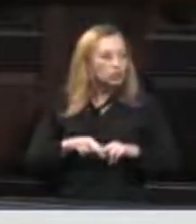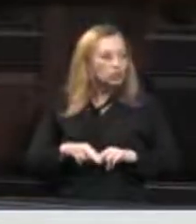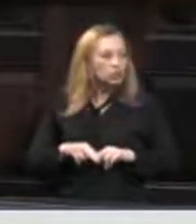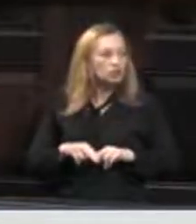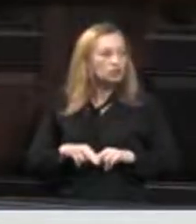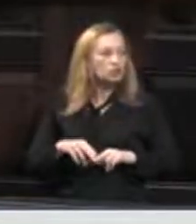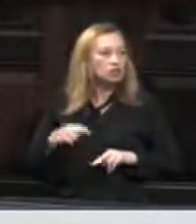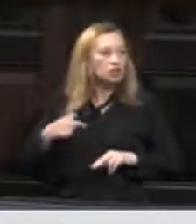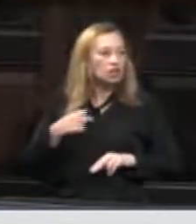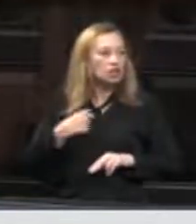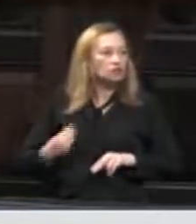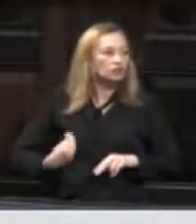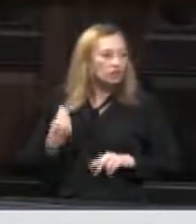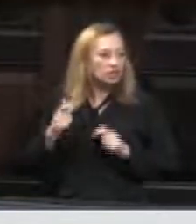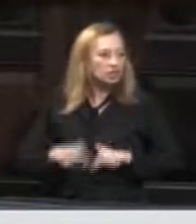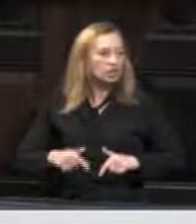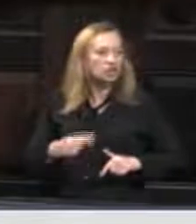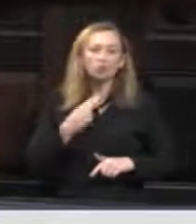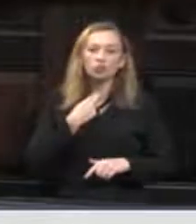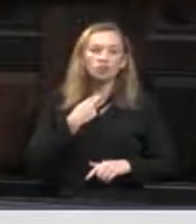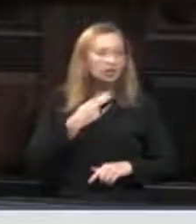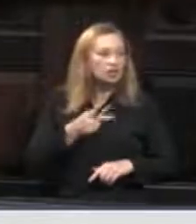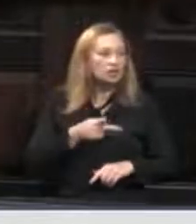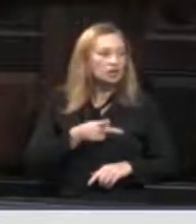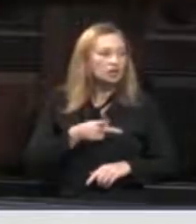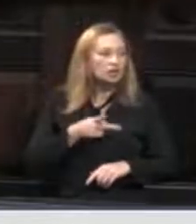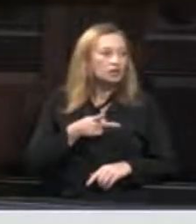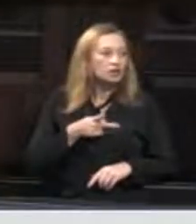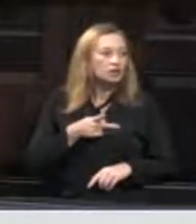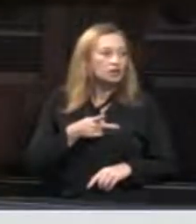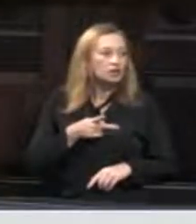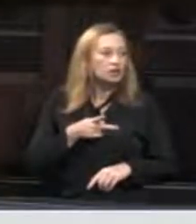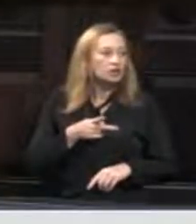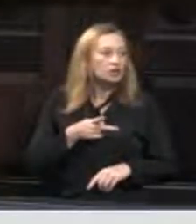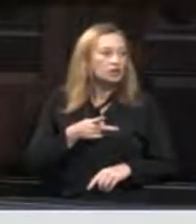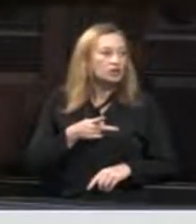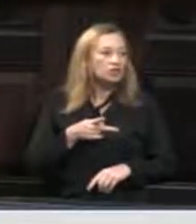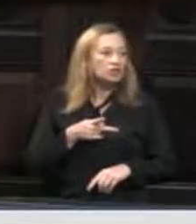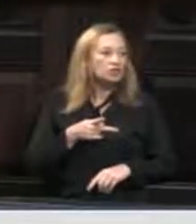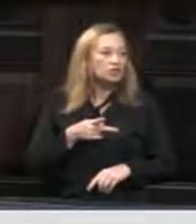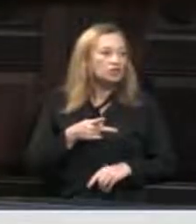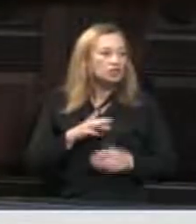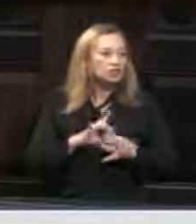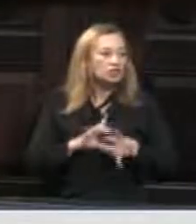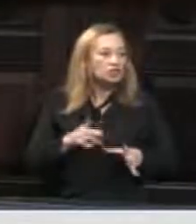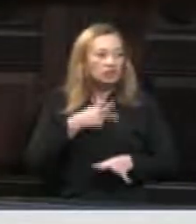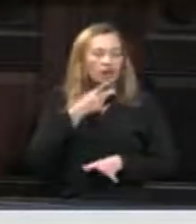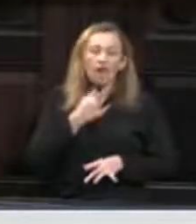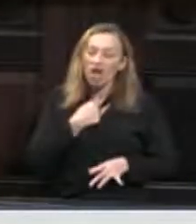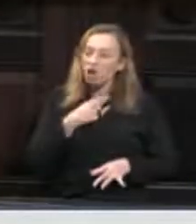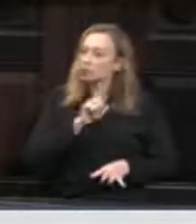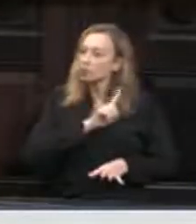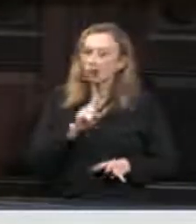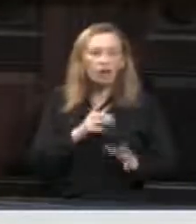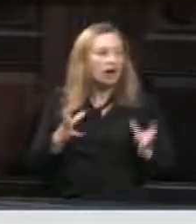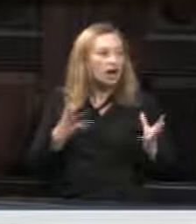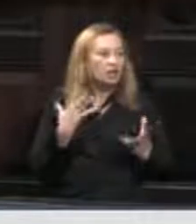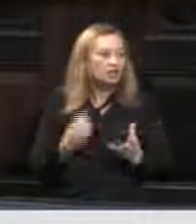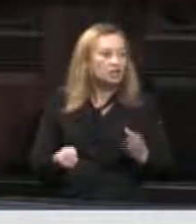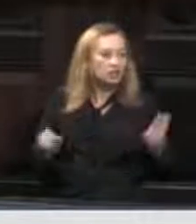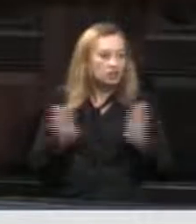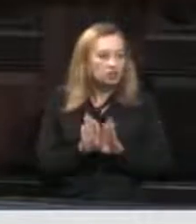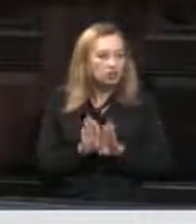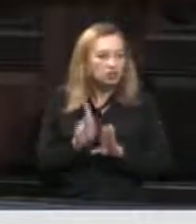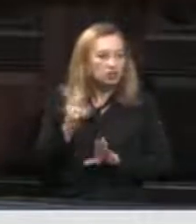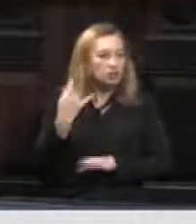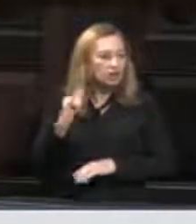não poderia deixar de dizer com muito pesar que não vamos aceitar o fechamento do IPDH. Deputado,